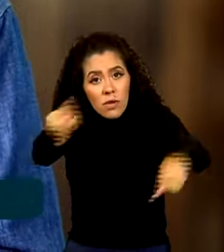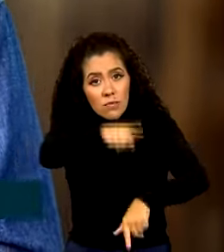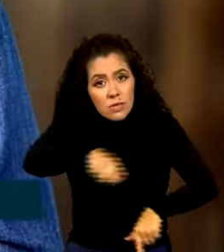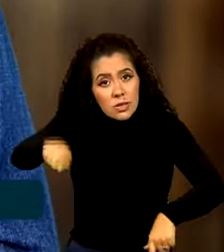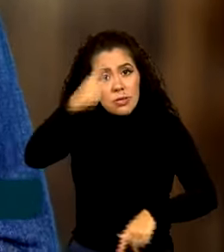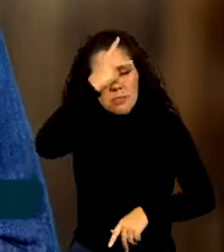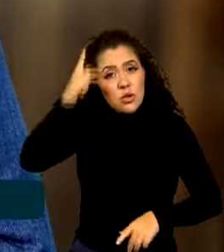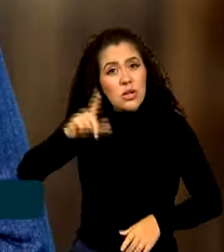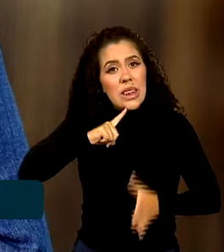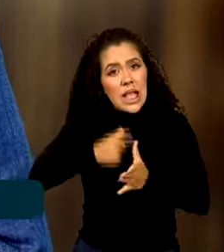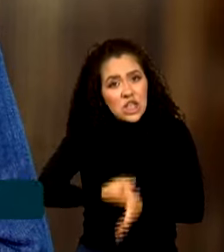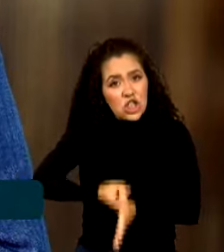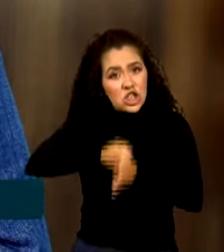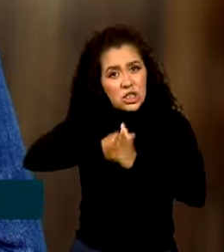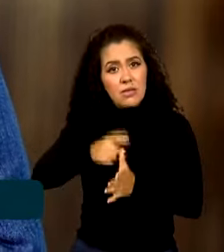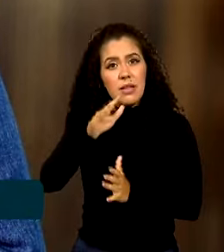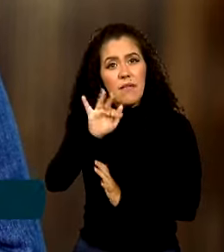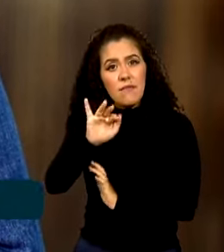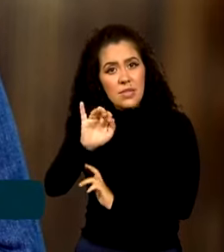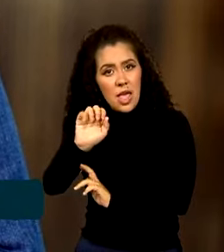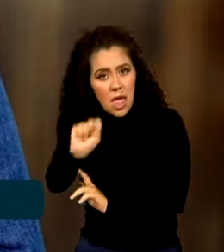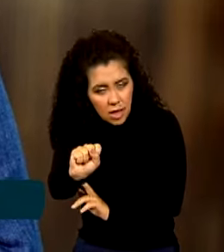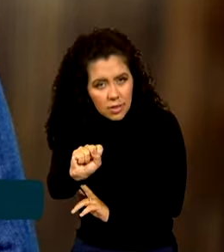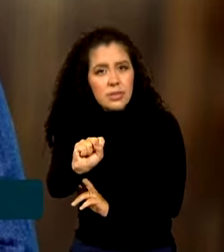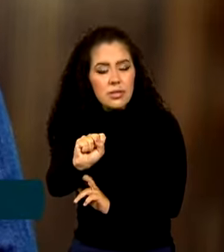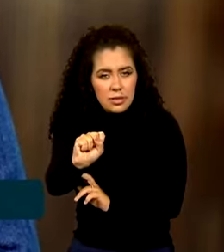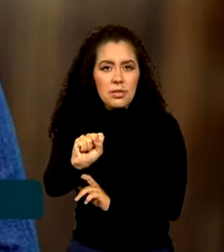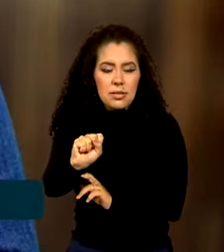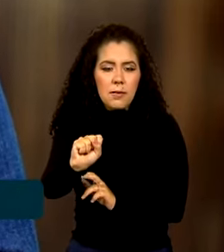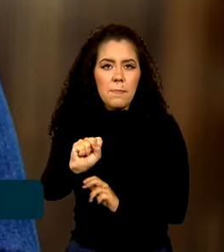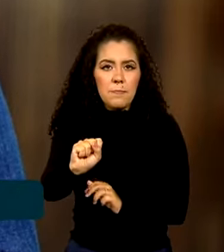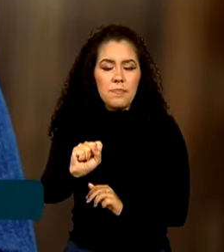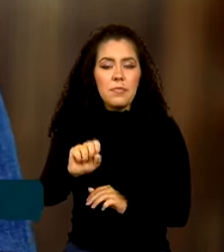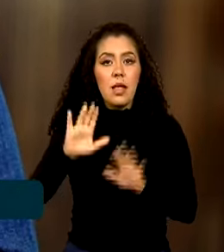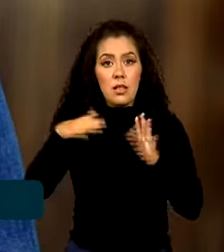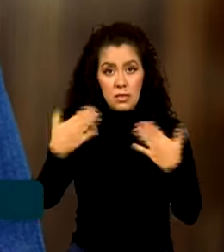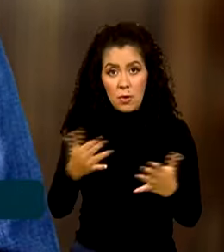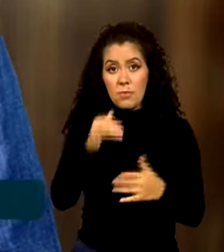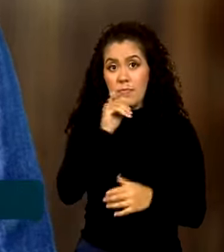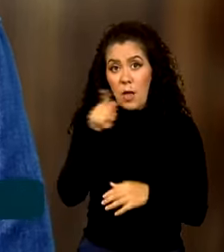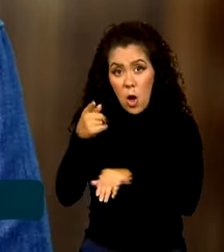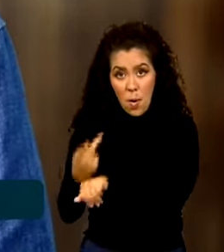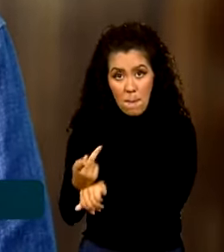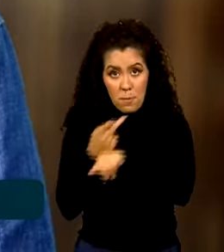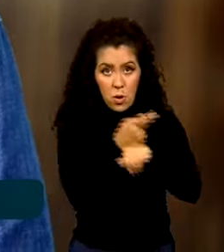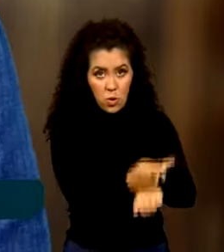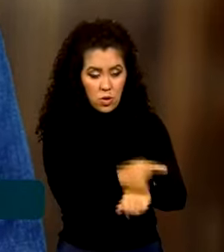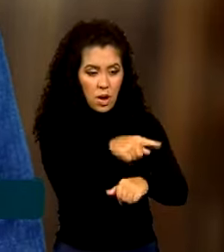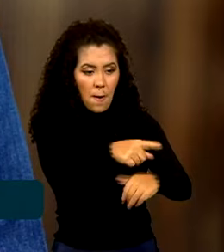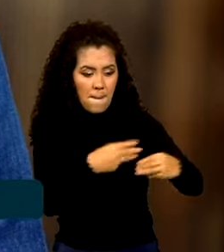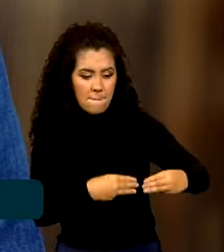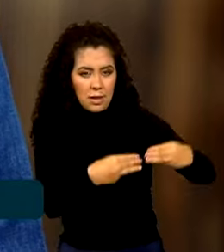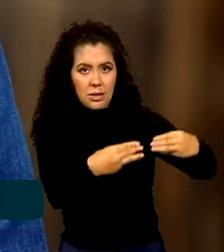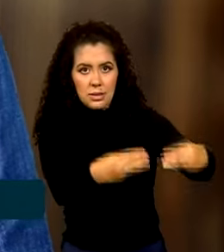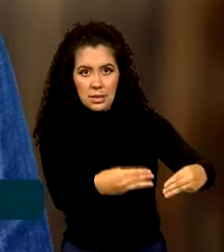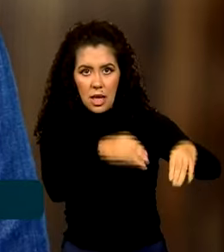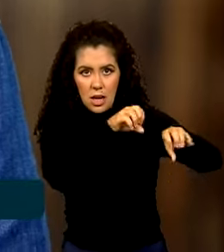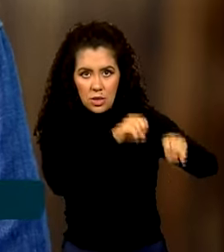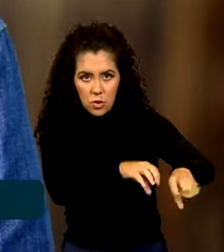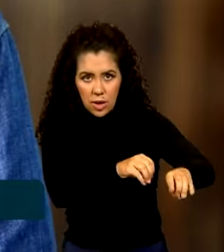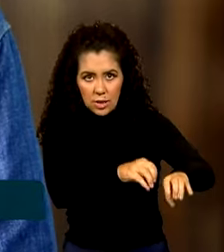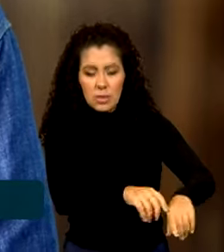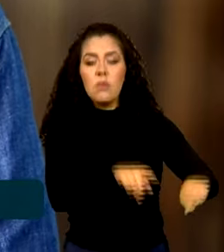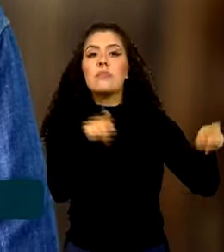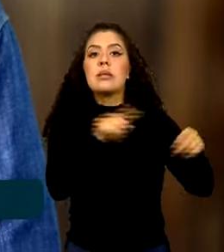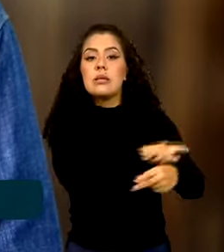a o o o o Ministério da Educação o MEC segundo a Caixa Econômica